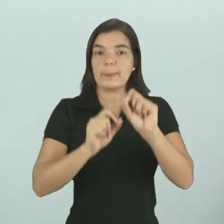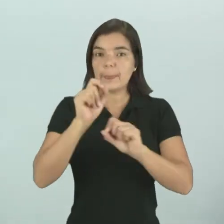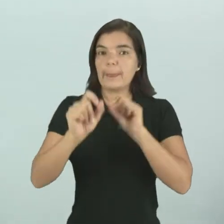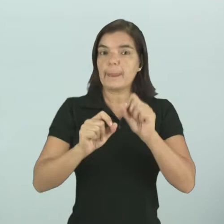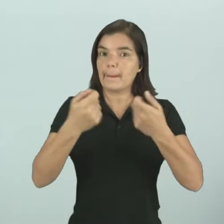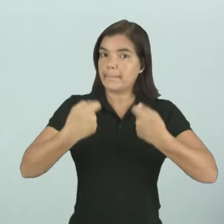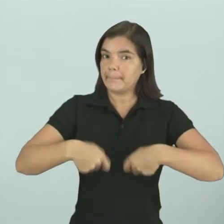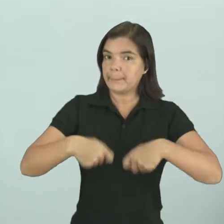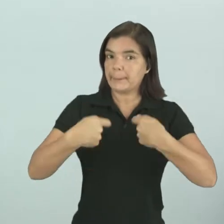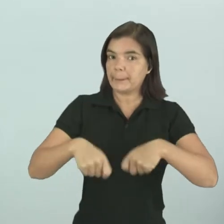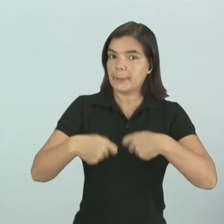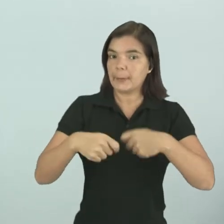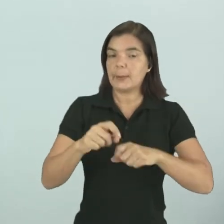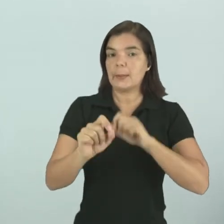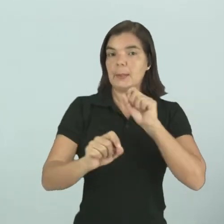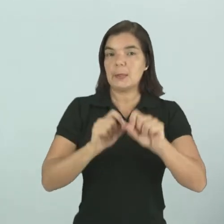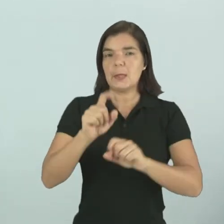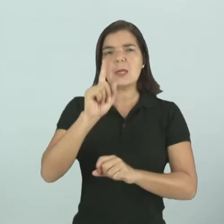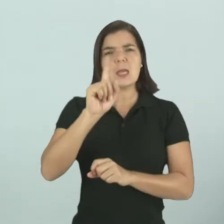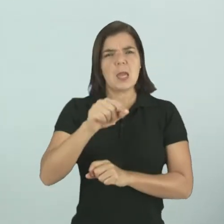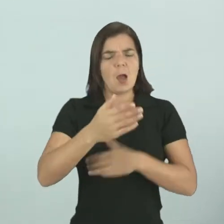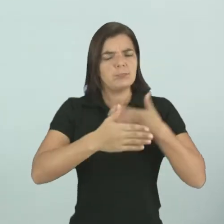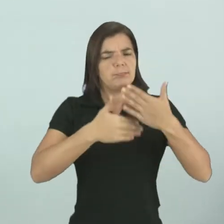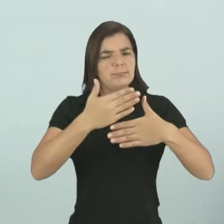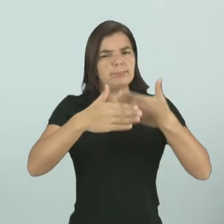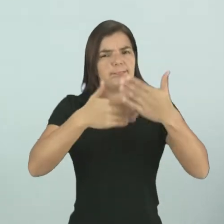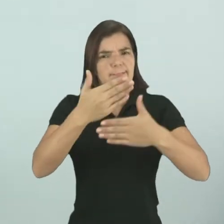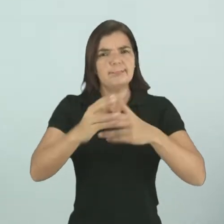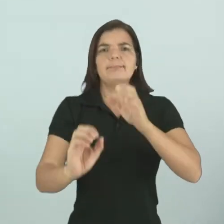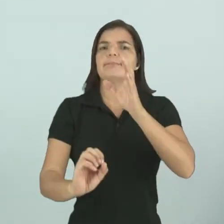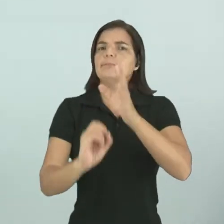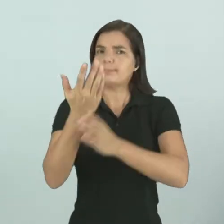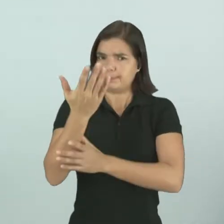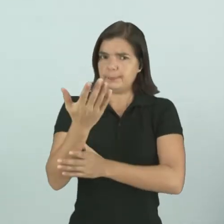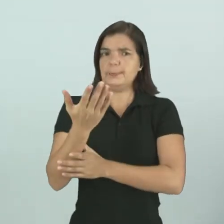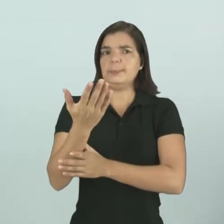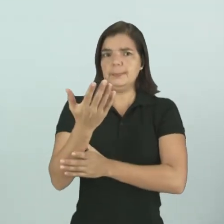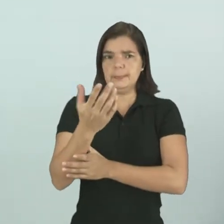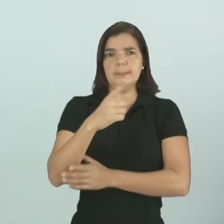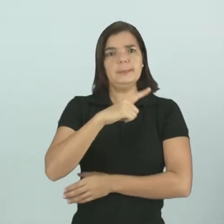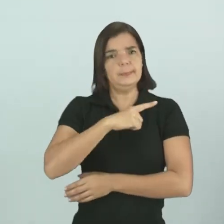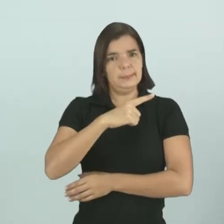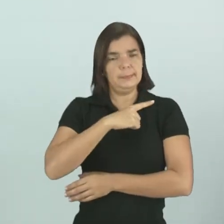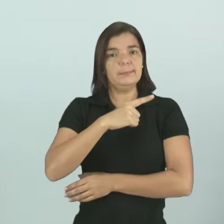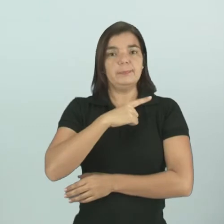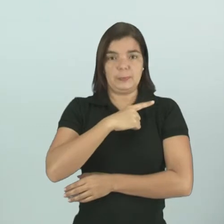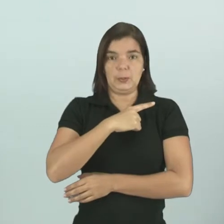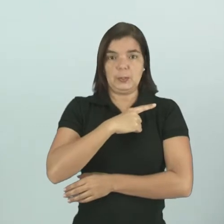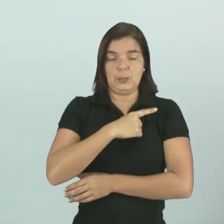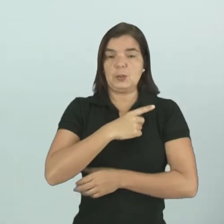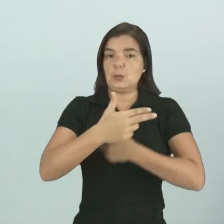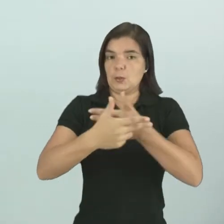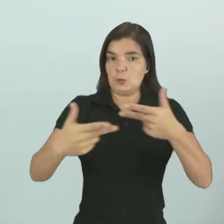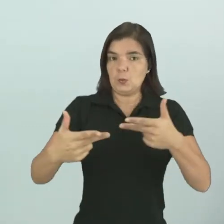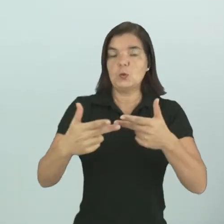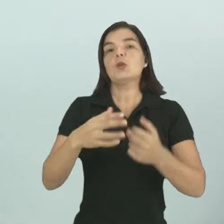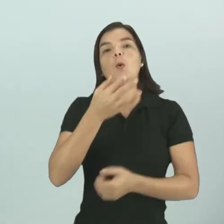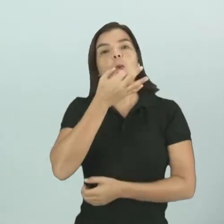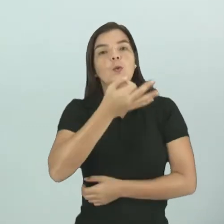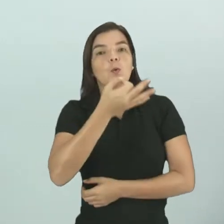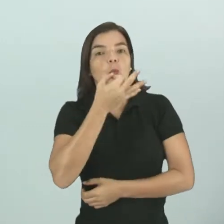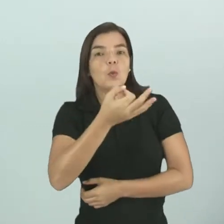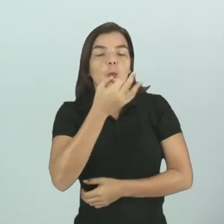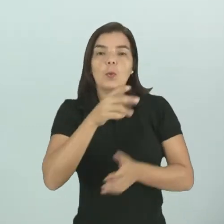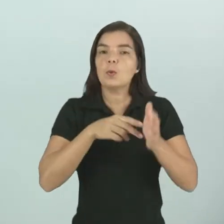essa necessidade que esse processo ele ocorra para que haja a manutenção das espécies. Então, do ponto de